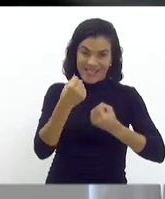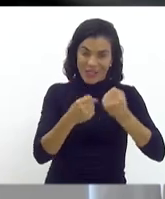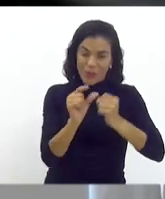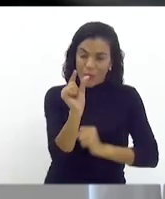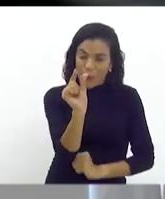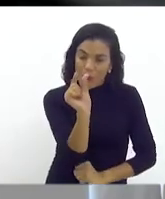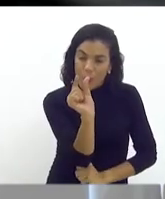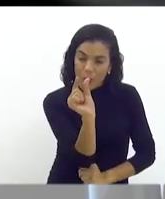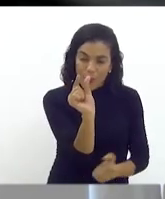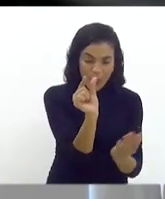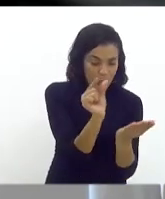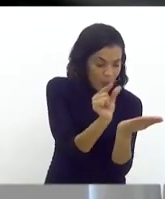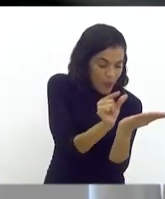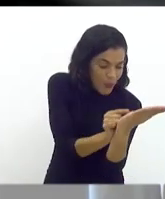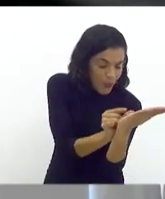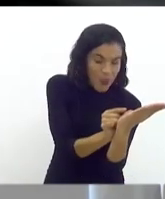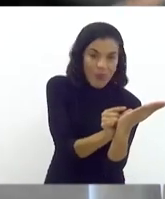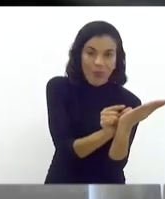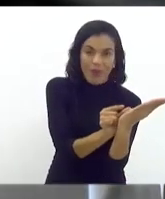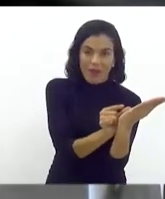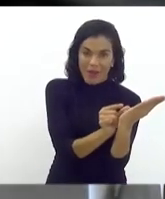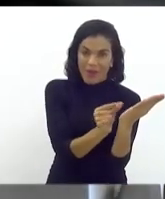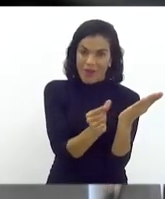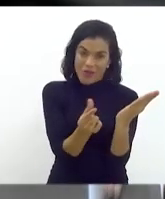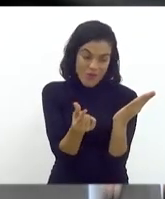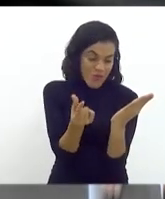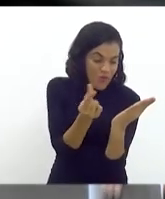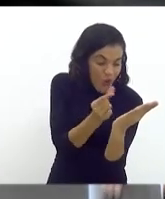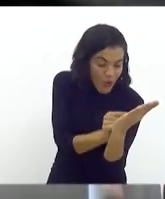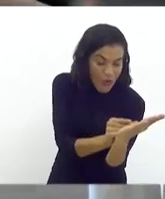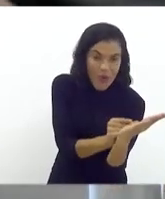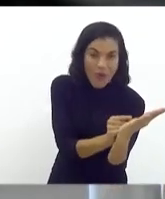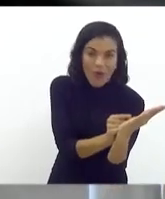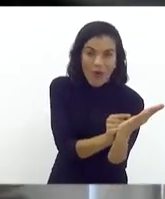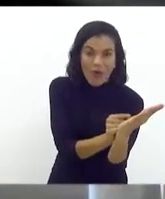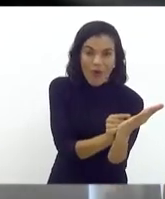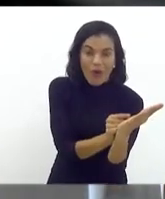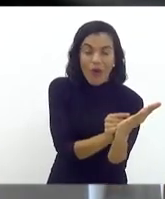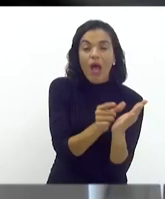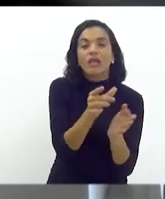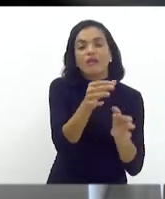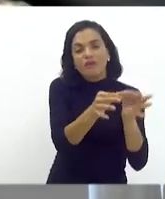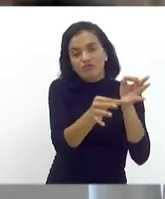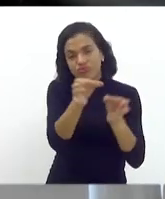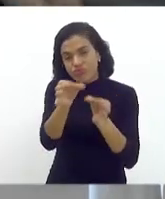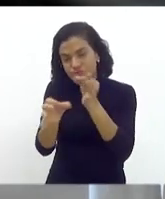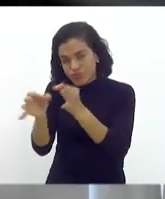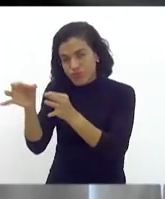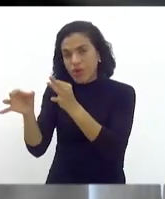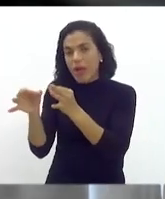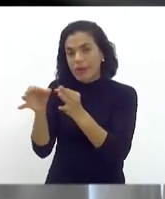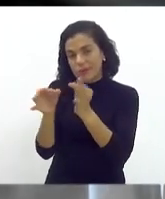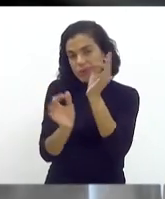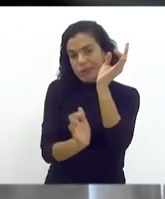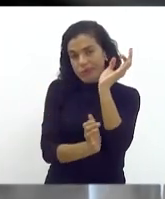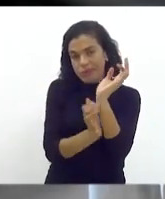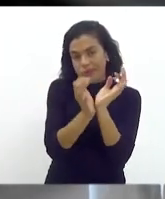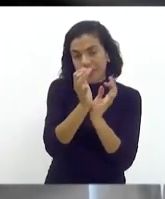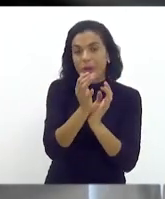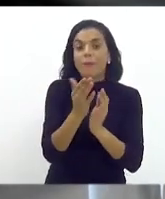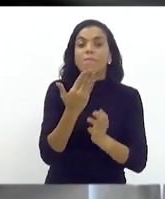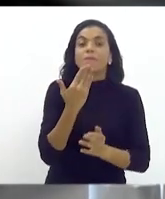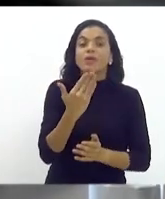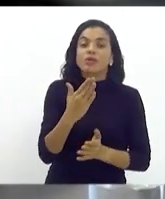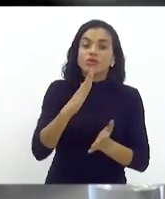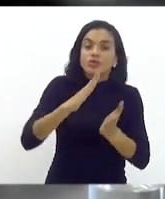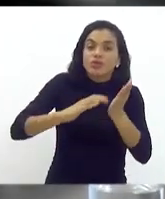o juiz quando a gente fez a última peça processual que transitou em julgado nós pedimos para que retirasse a